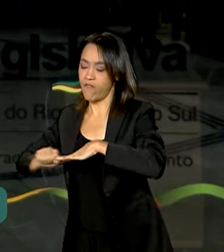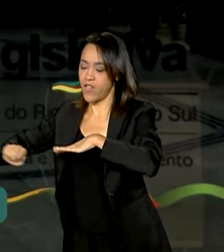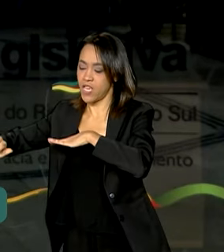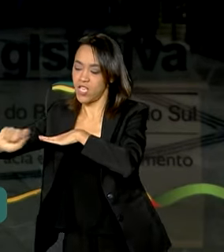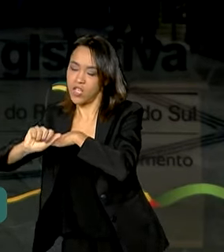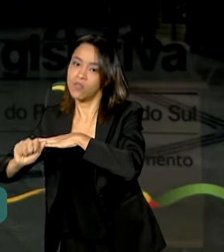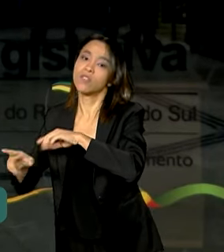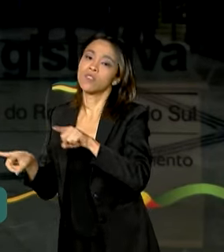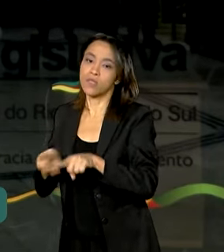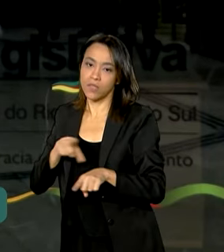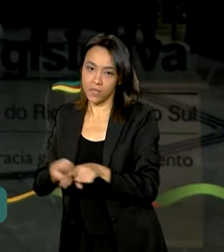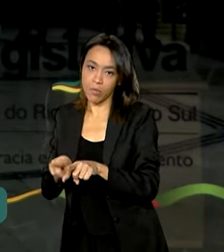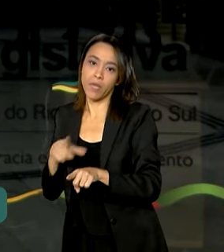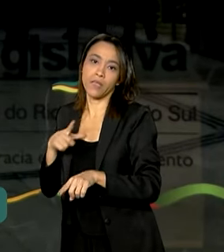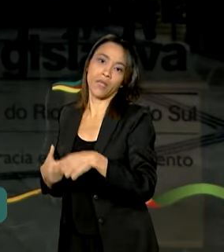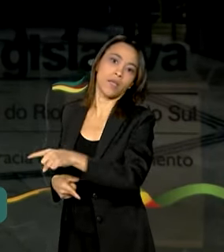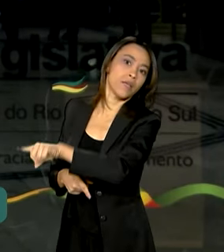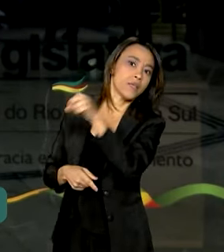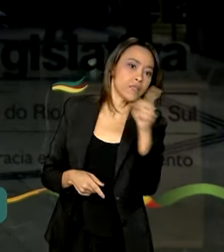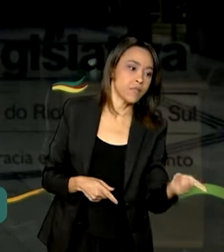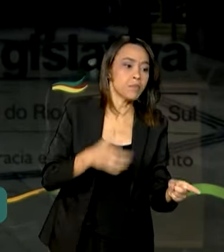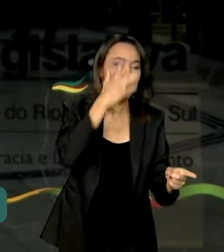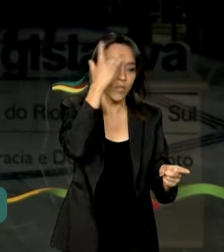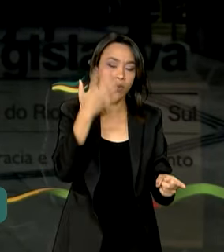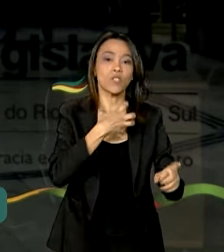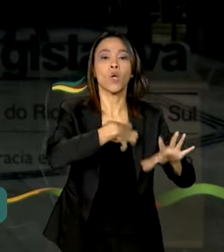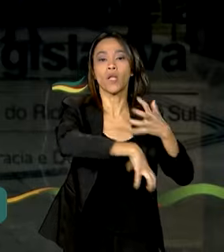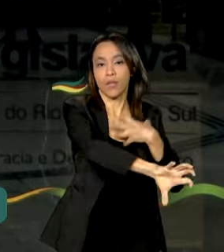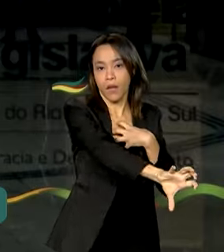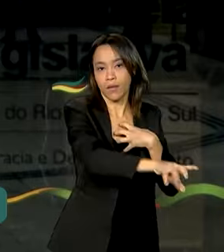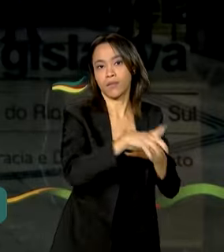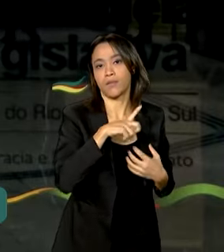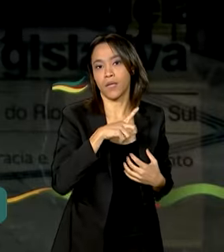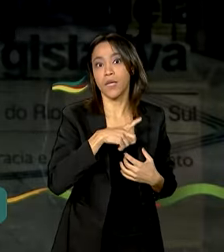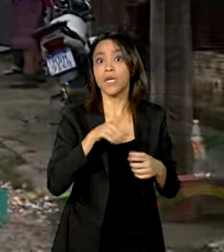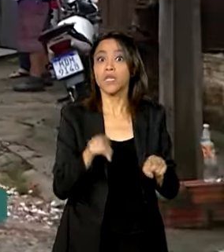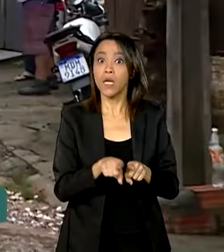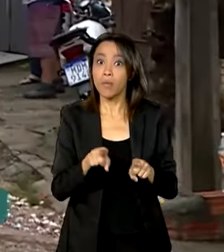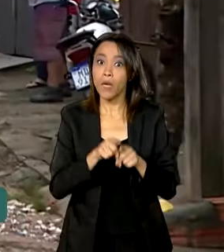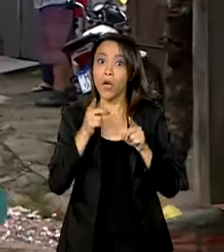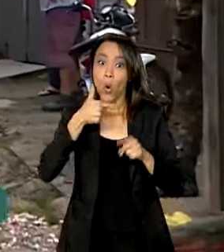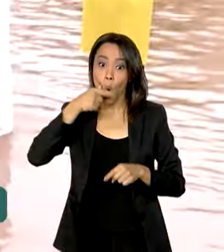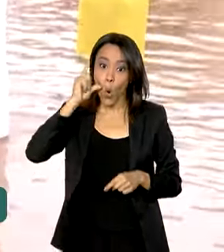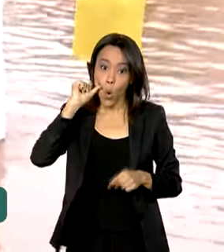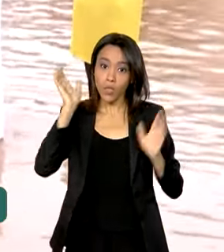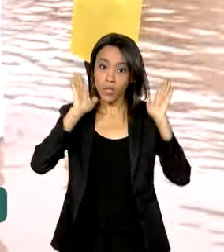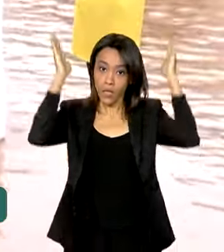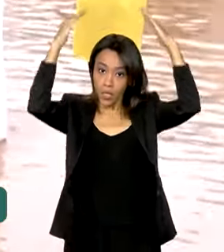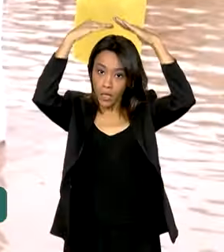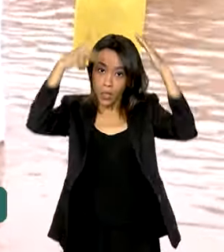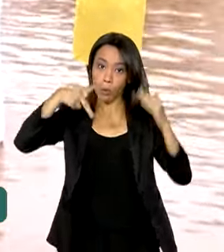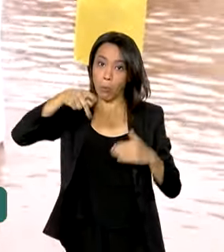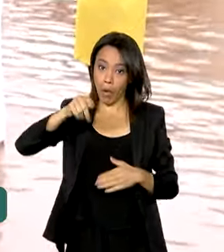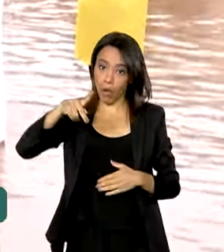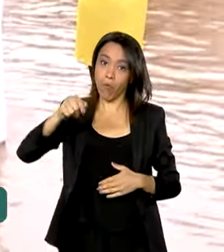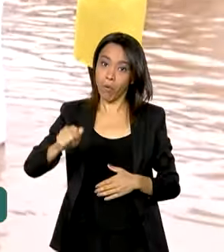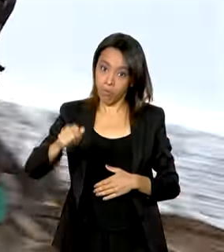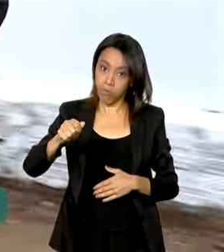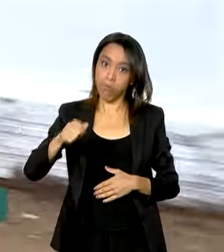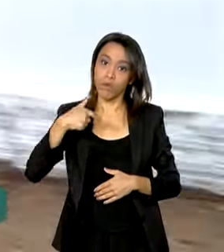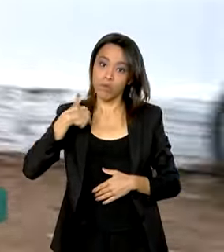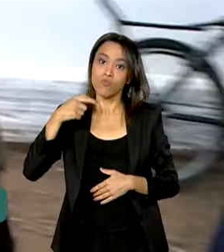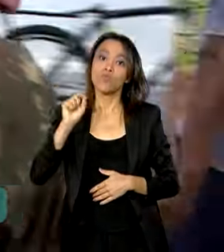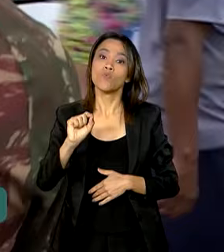muita gente que vem trazer sua solidariedade. Inclusive, Karine, o Papa Francisco ontem prestou solidariedade às vítimas aqui do